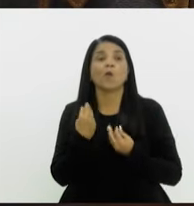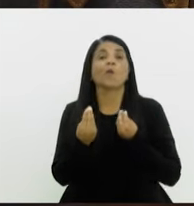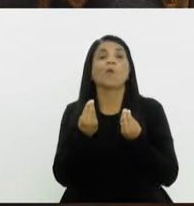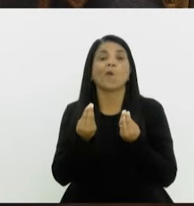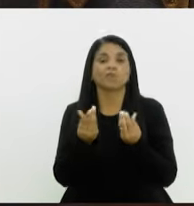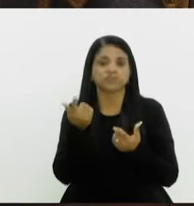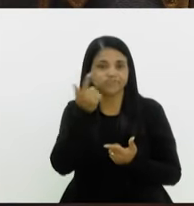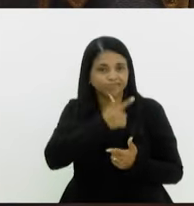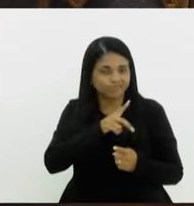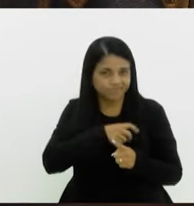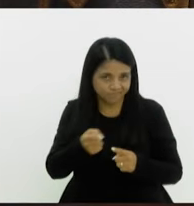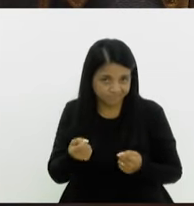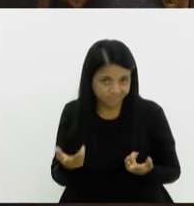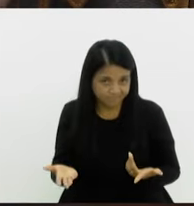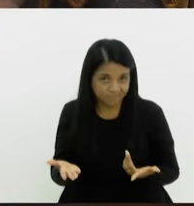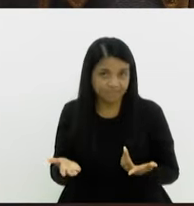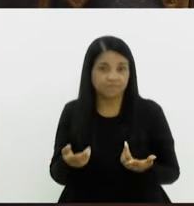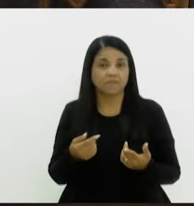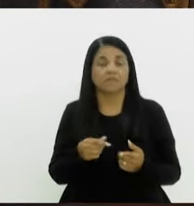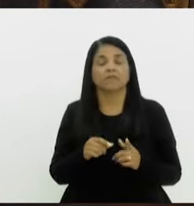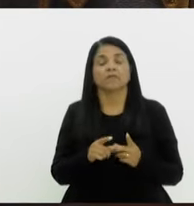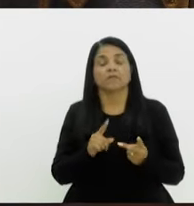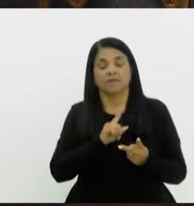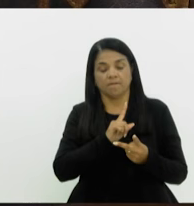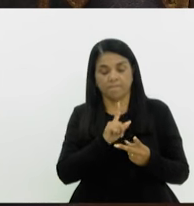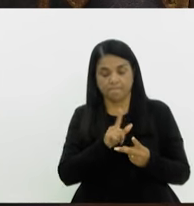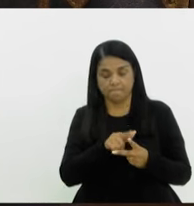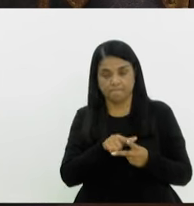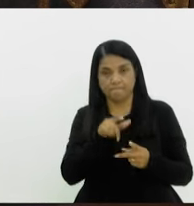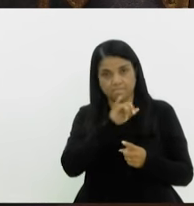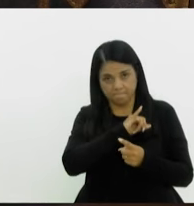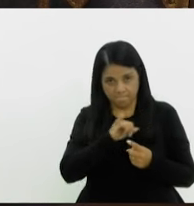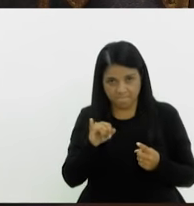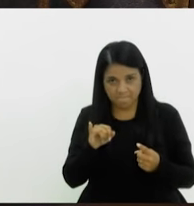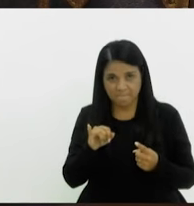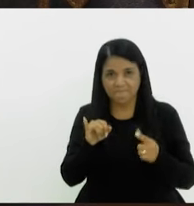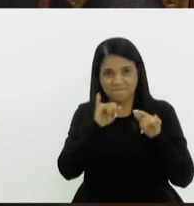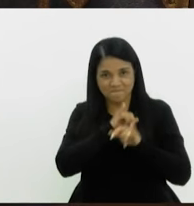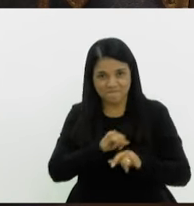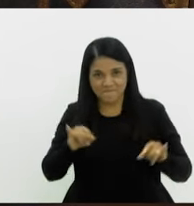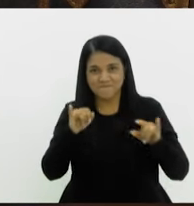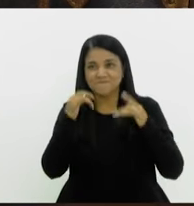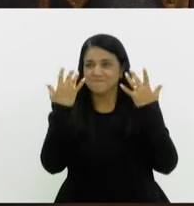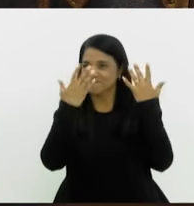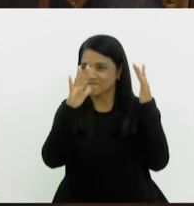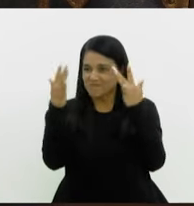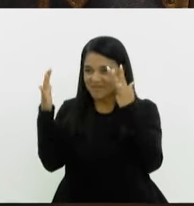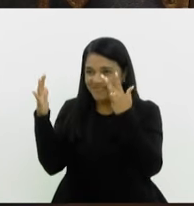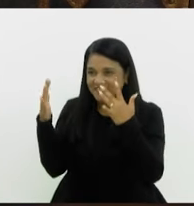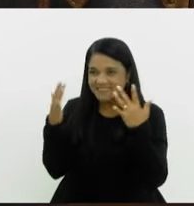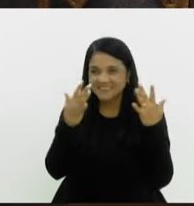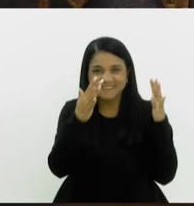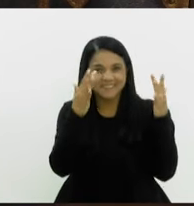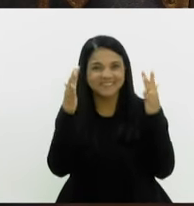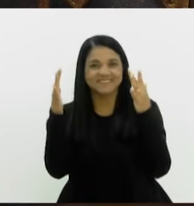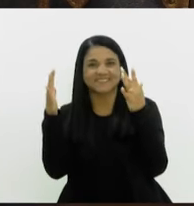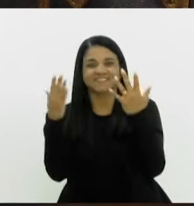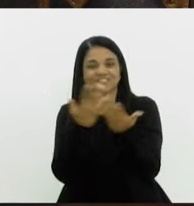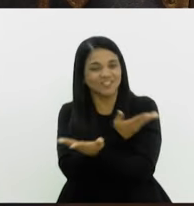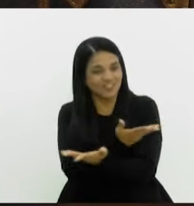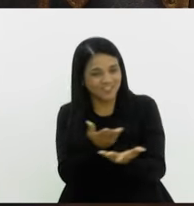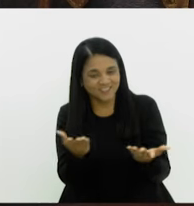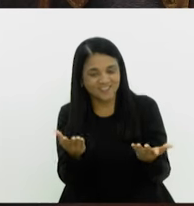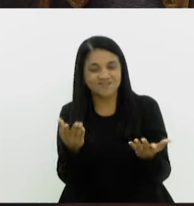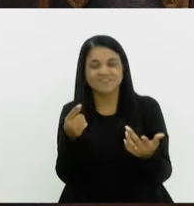então Eh esse é o primeiro minha primeira mensagem aqui dá parabéns para todos vocês que eh tão se